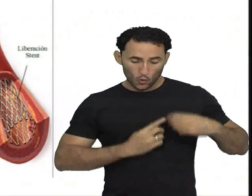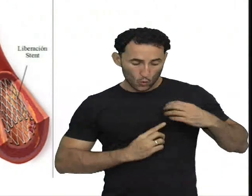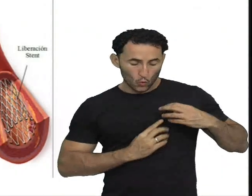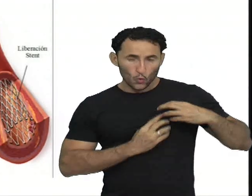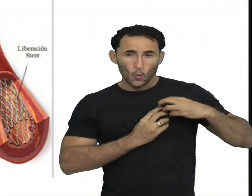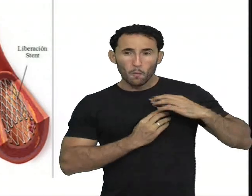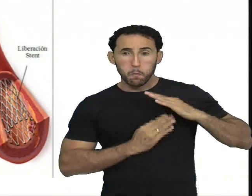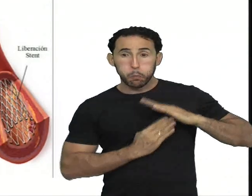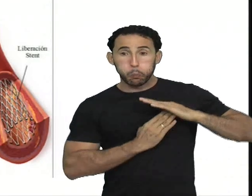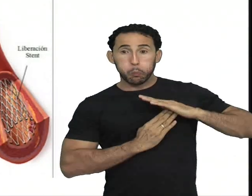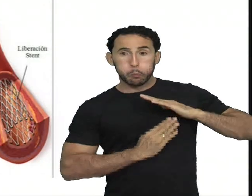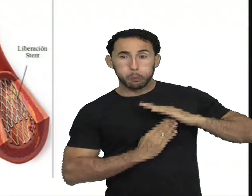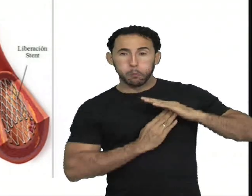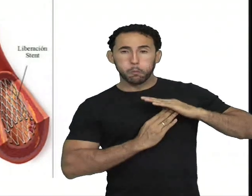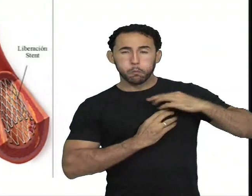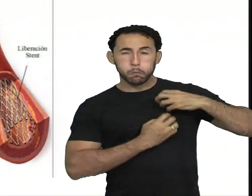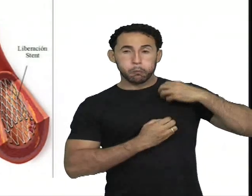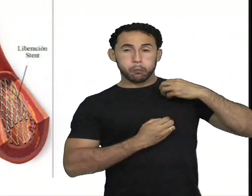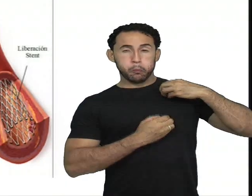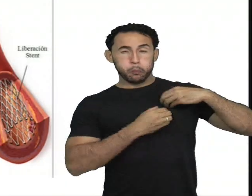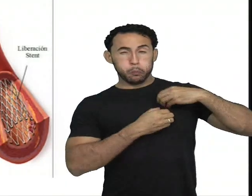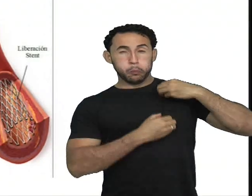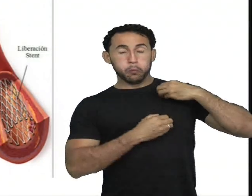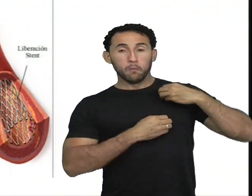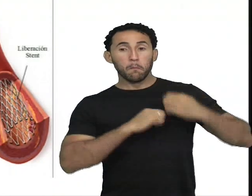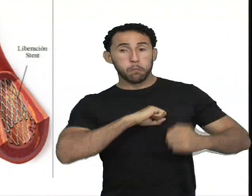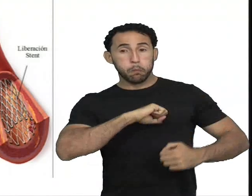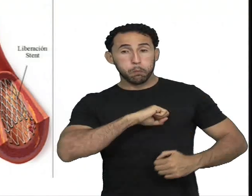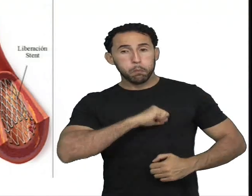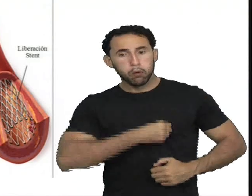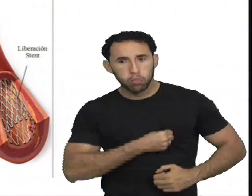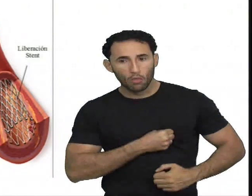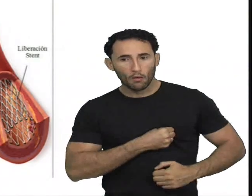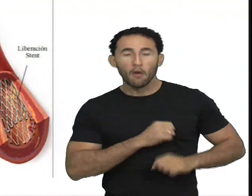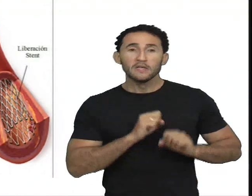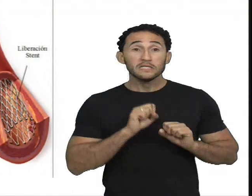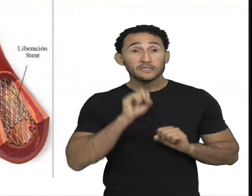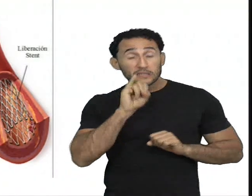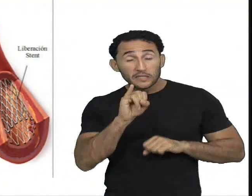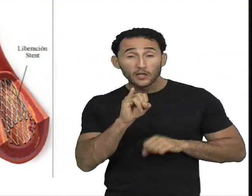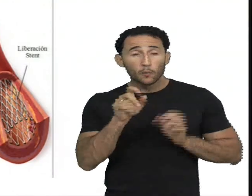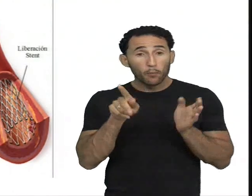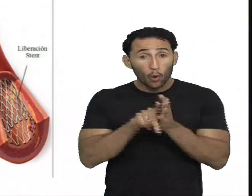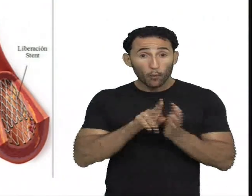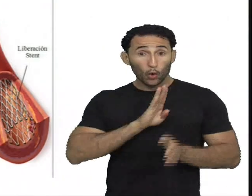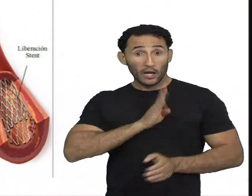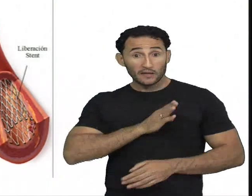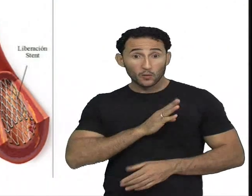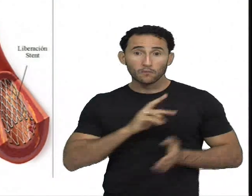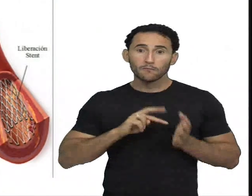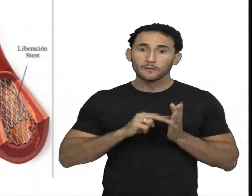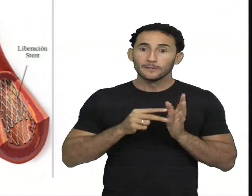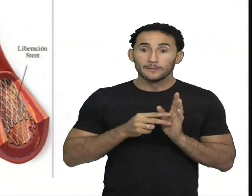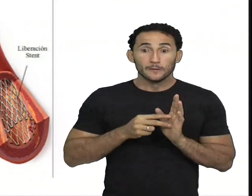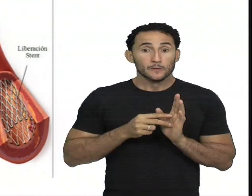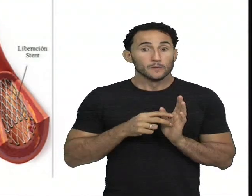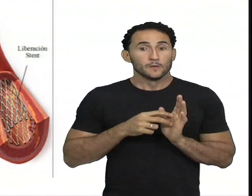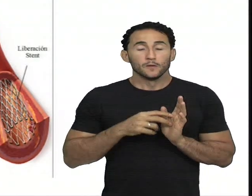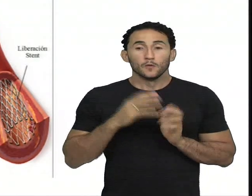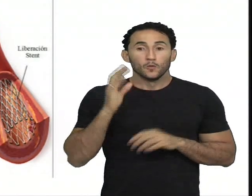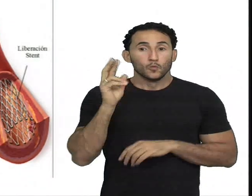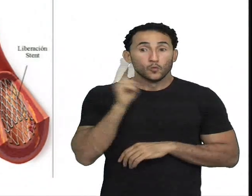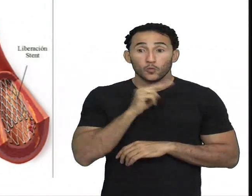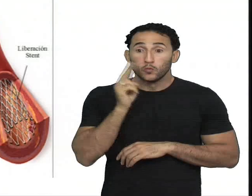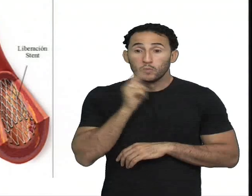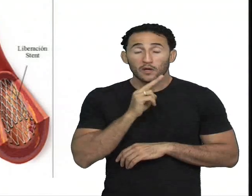chama de infarto. Quando ela dá no coração só o sintoma, ela é angina, que nada mais é